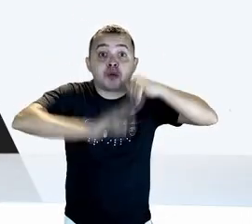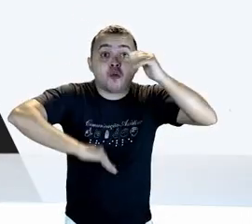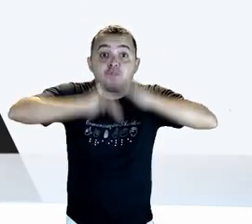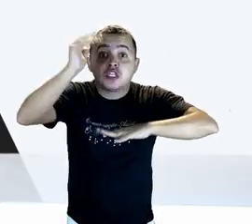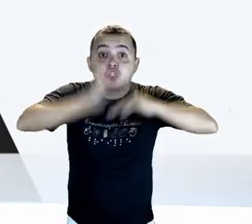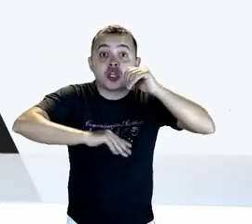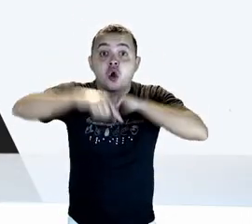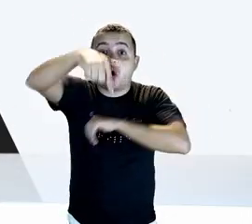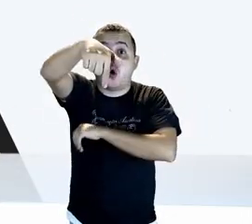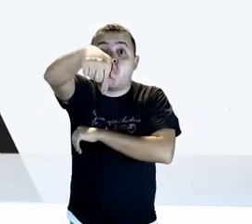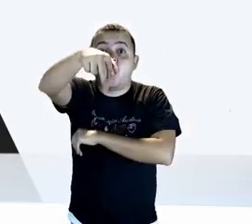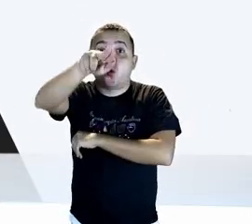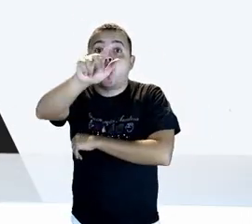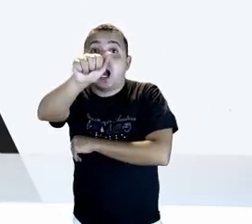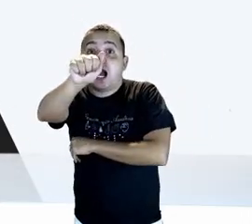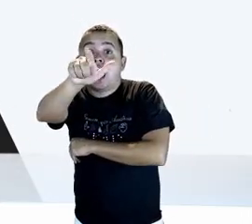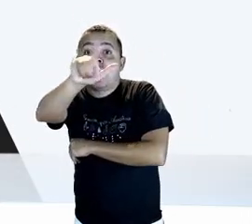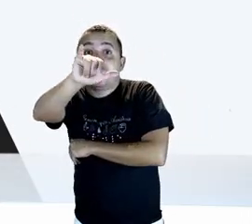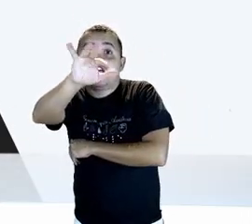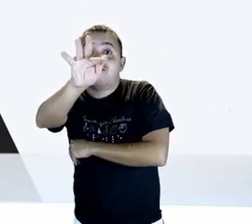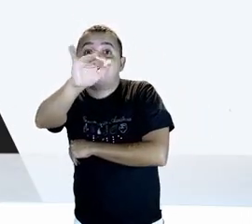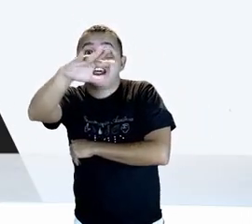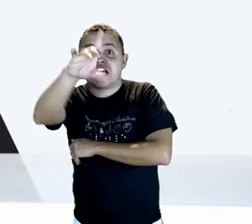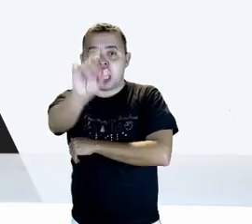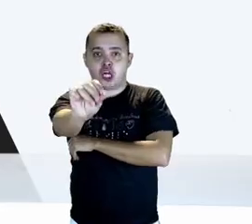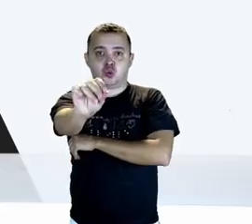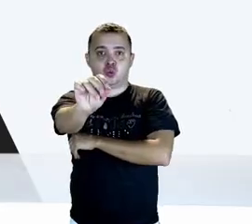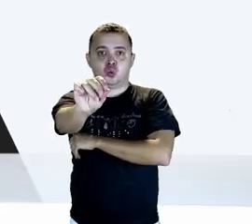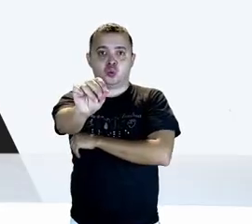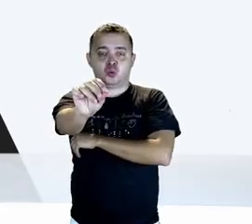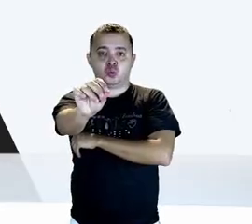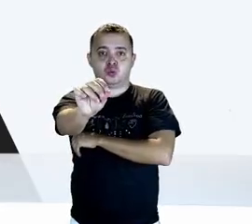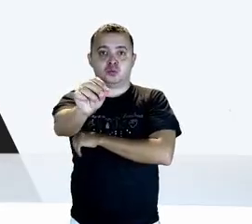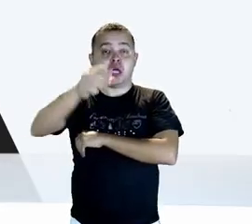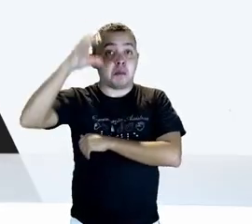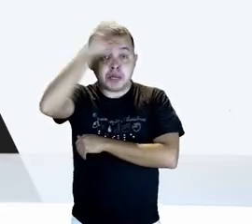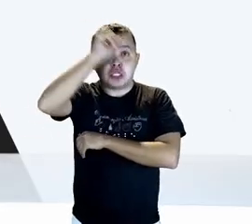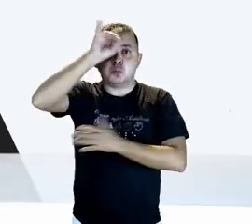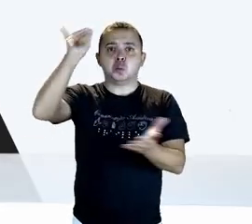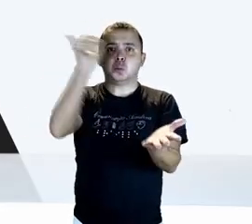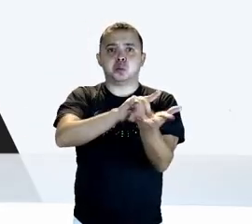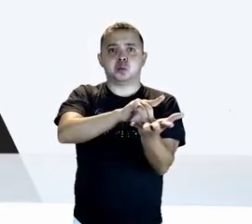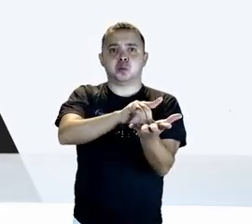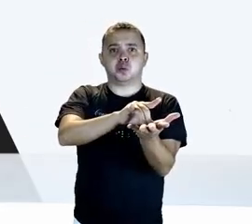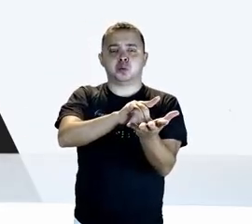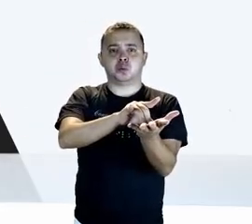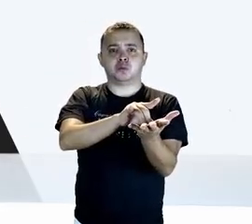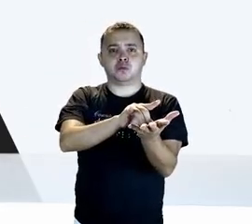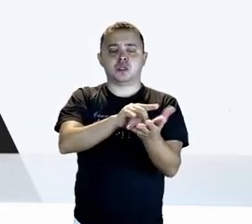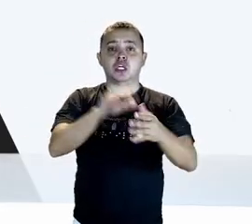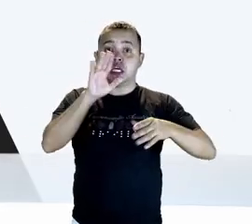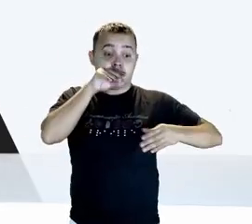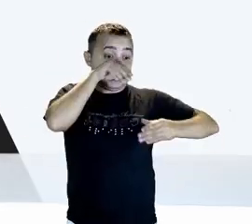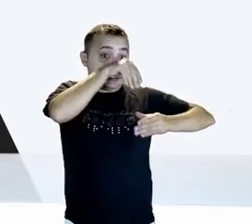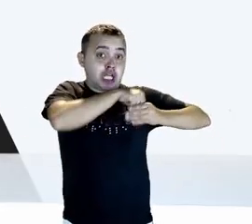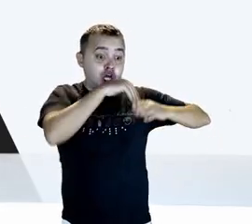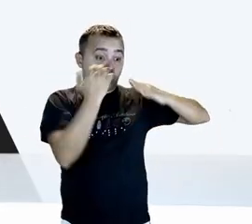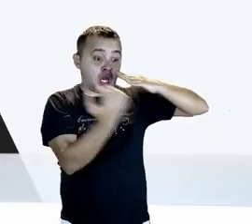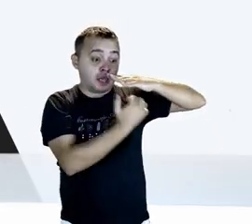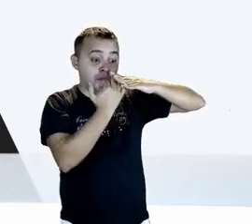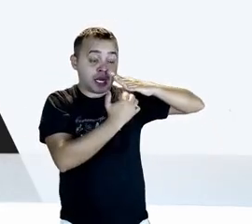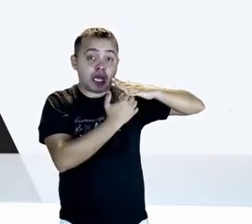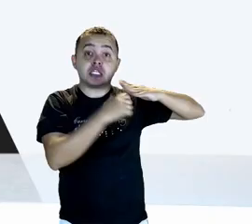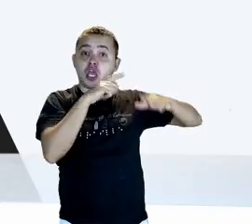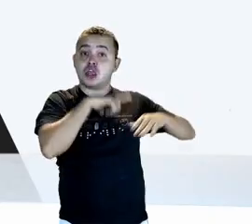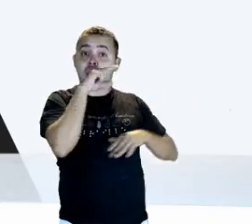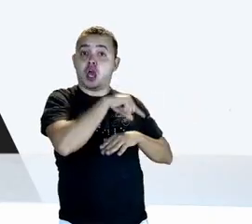E deixamos isso bem claro para vocês. Dentro da empresa de vocês, caso não